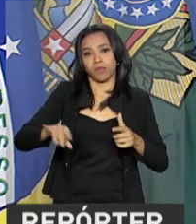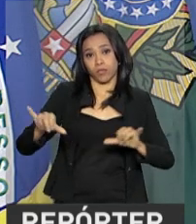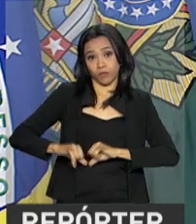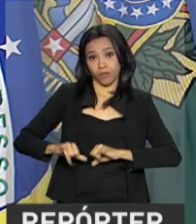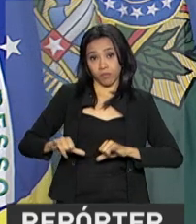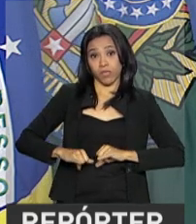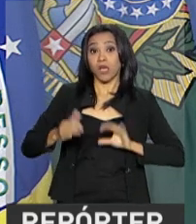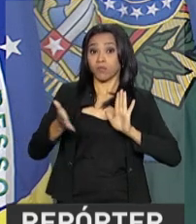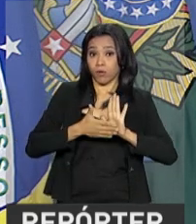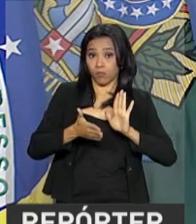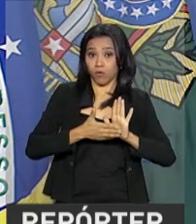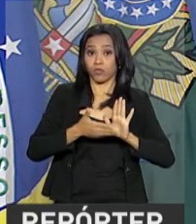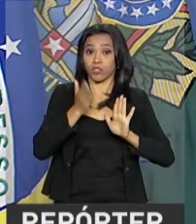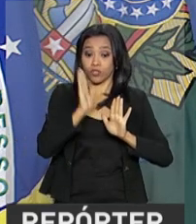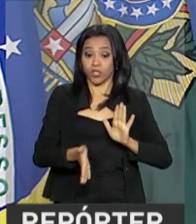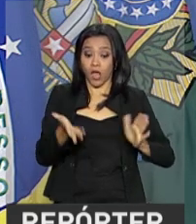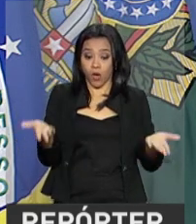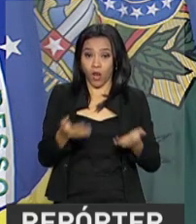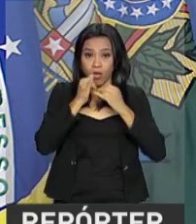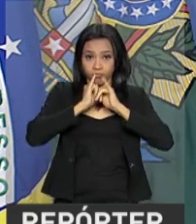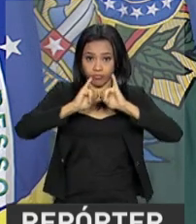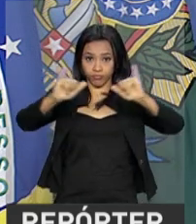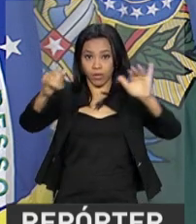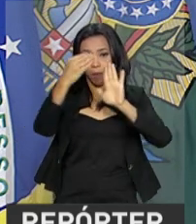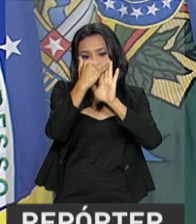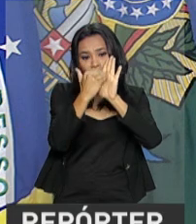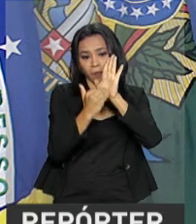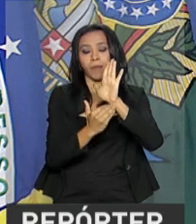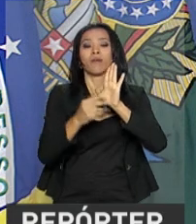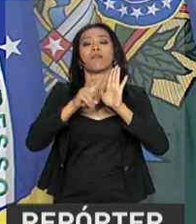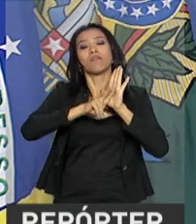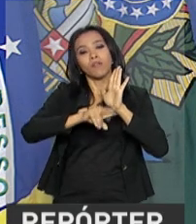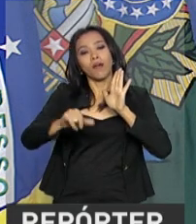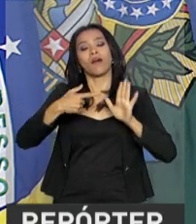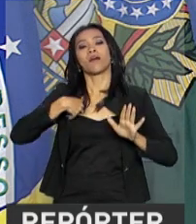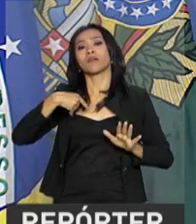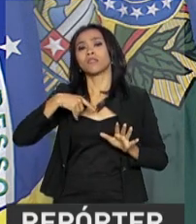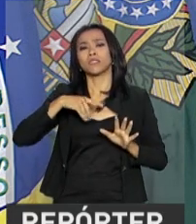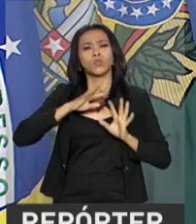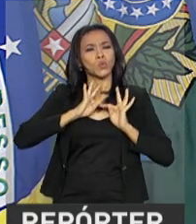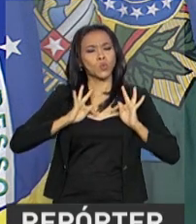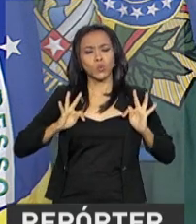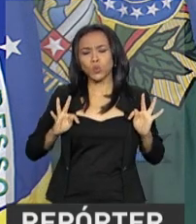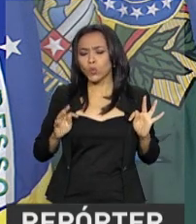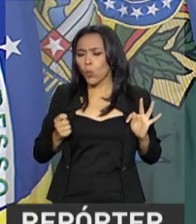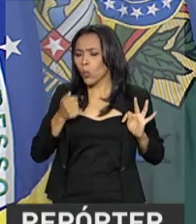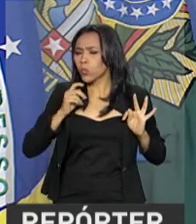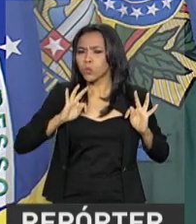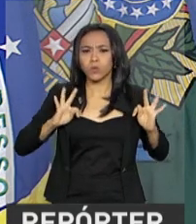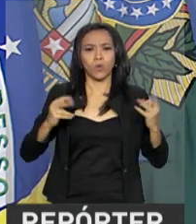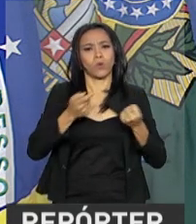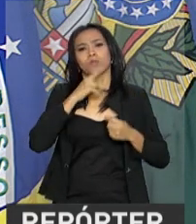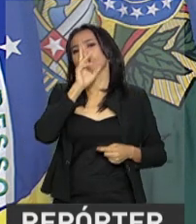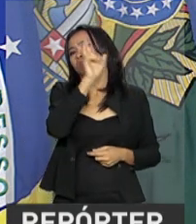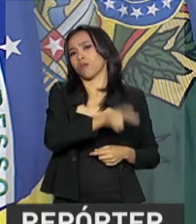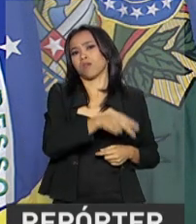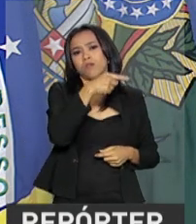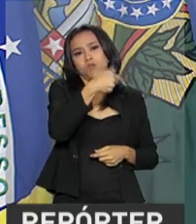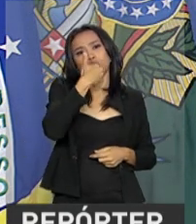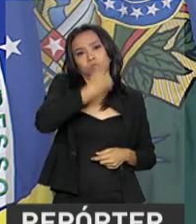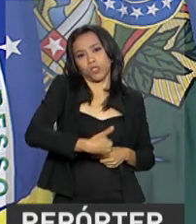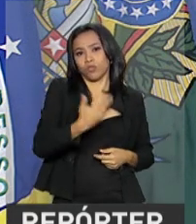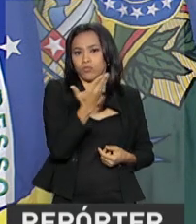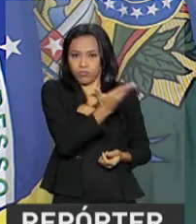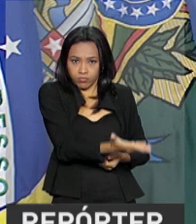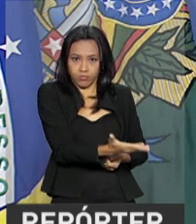que acaba de anunciar repito atendem a praticamente todas as reivindicações que nos foram